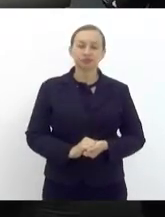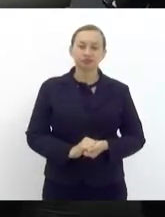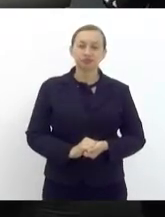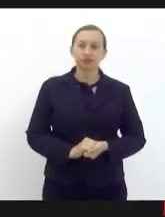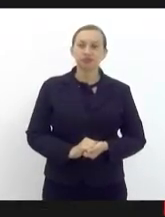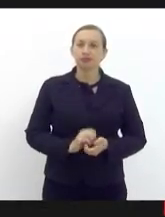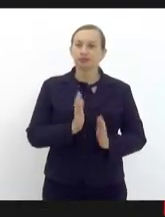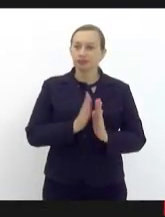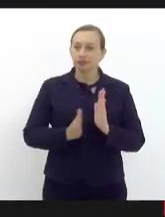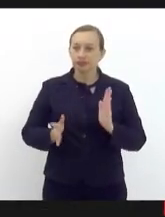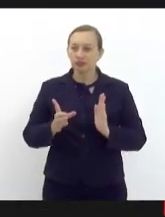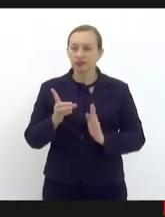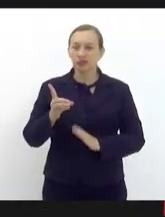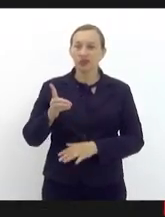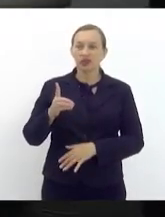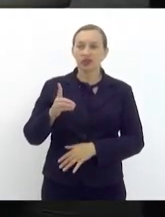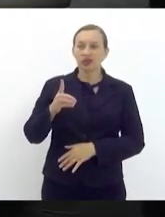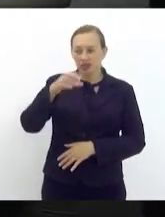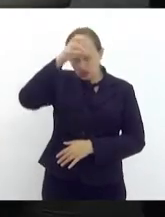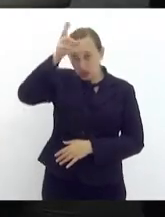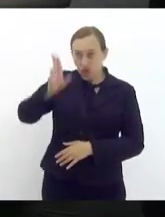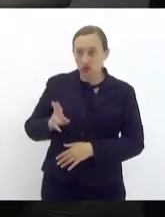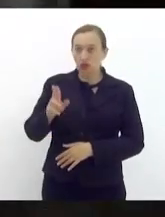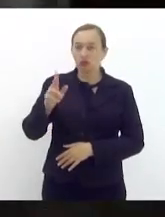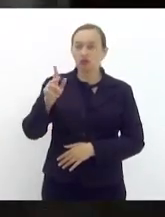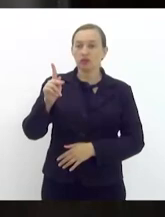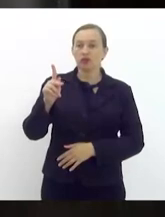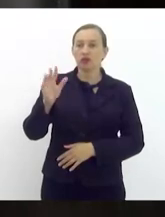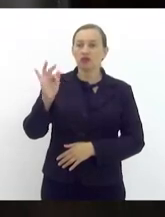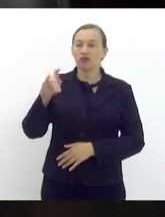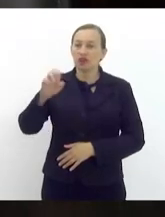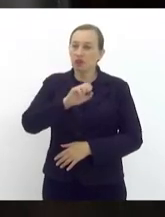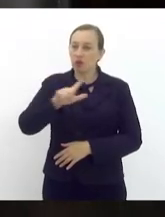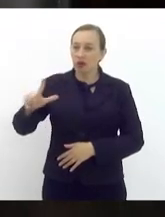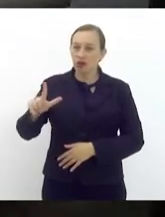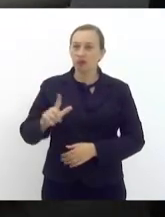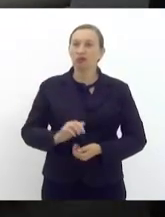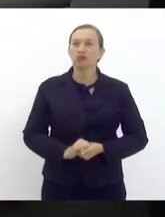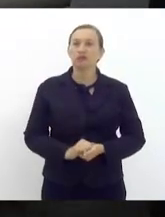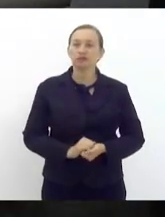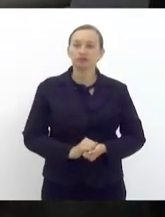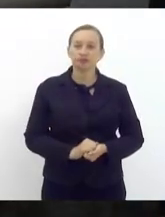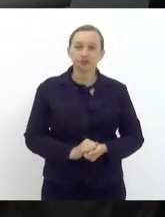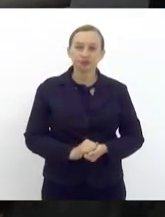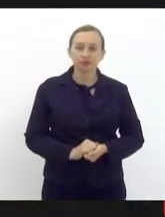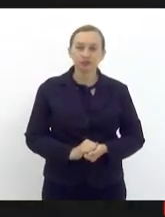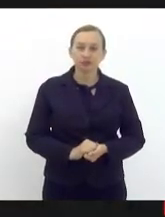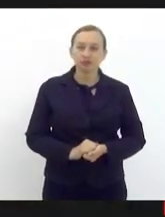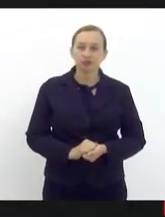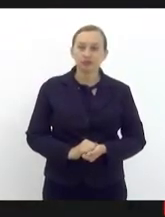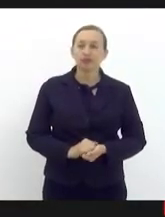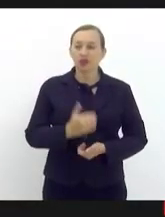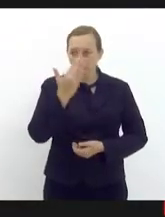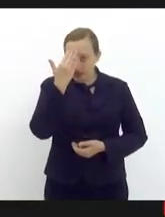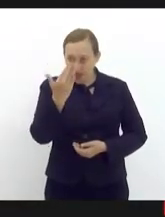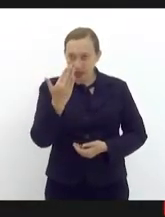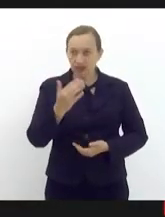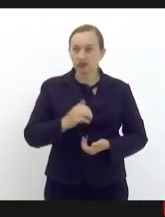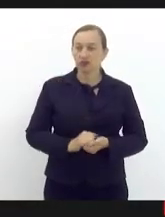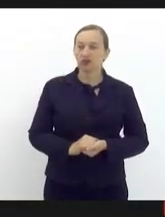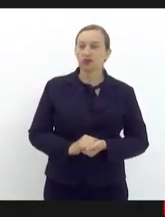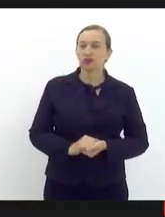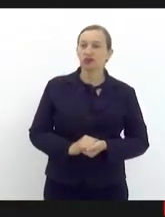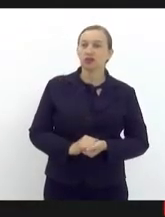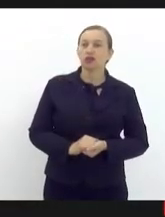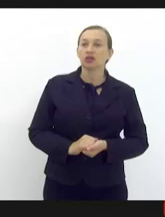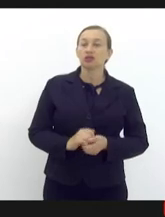pela ordem. Deputado Pombel. Deputado Felipe Tia Pombel. Ju. Tia Ju. Obrigado, porque eu também estou na mesma